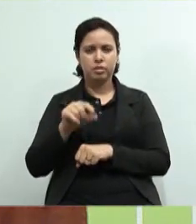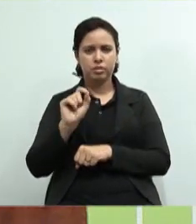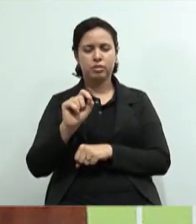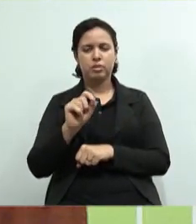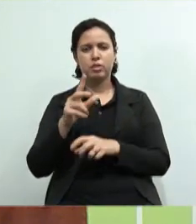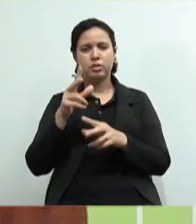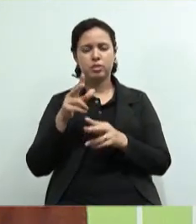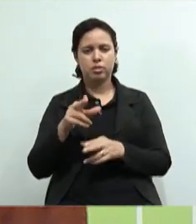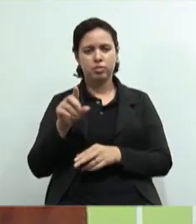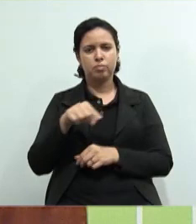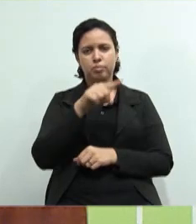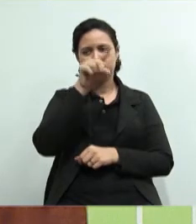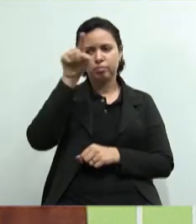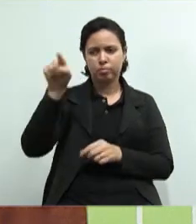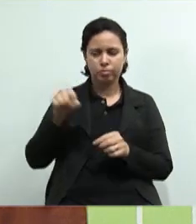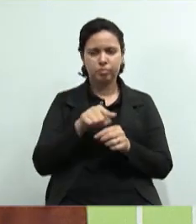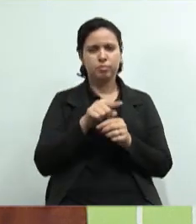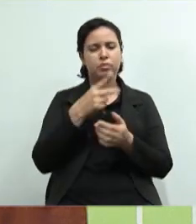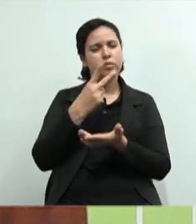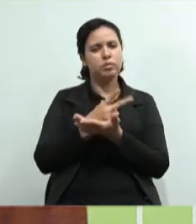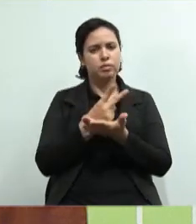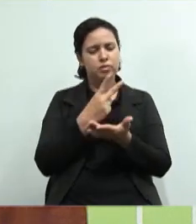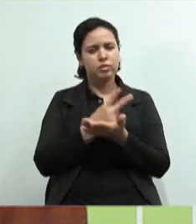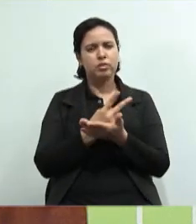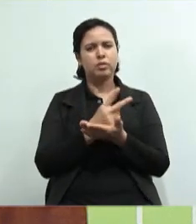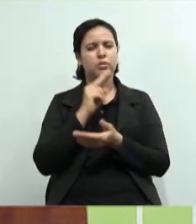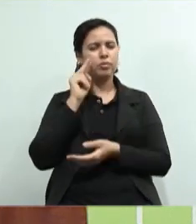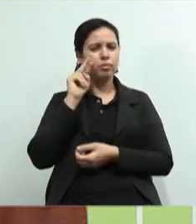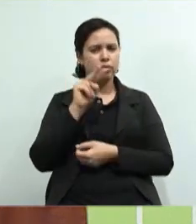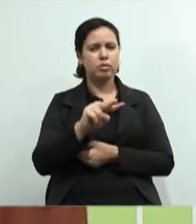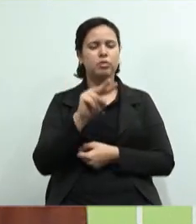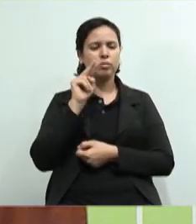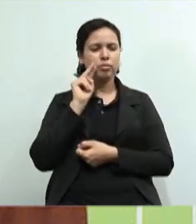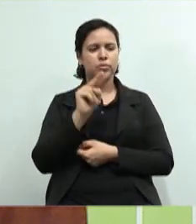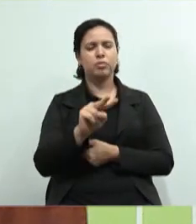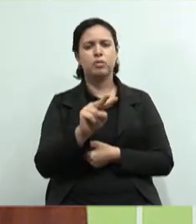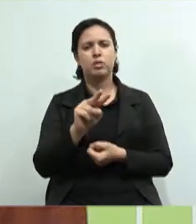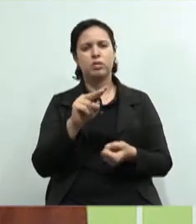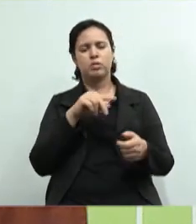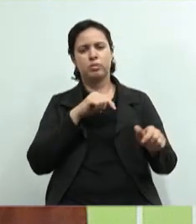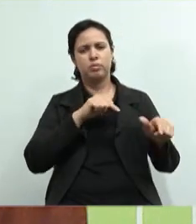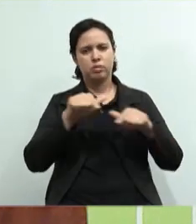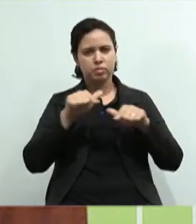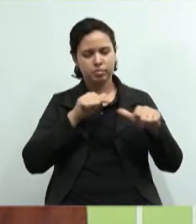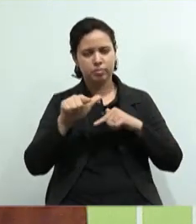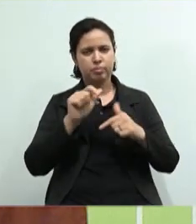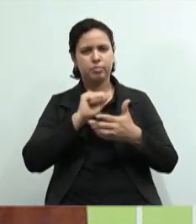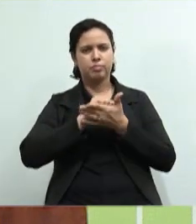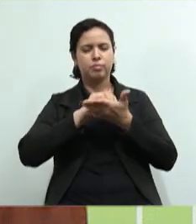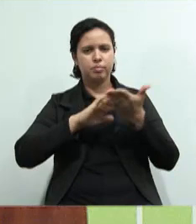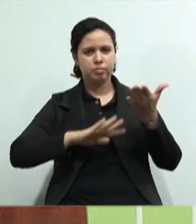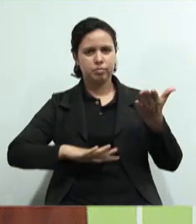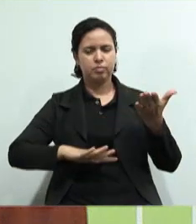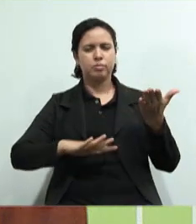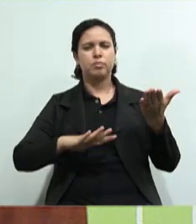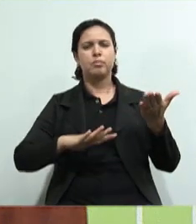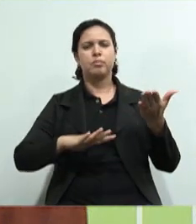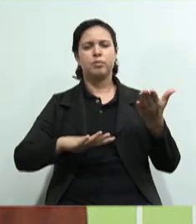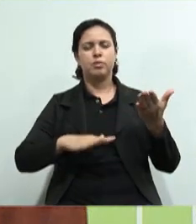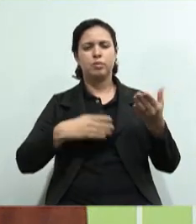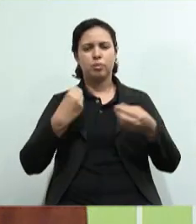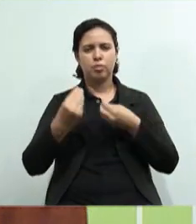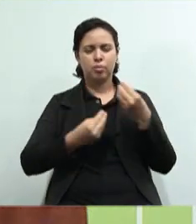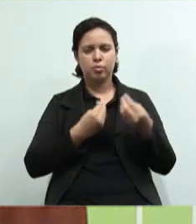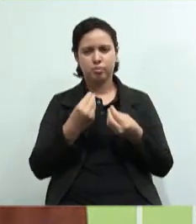reloginho. Né? A gente tem que estar sempre revendo as nossas ações, revendo as nossas atitudes. Isso